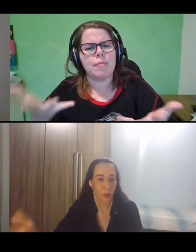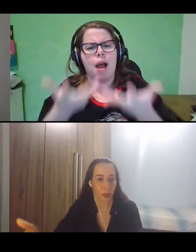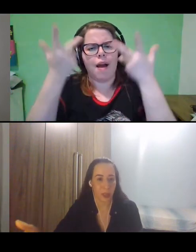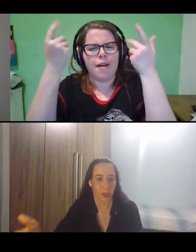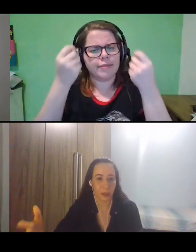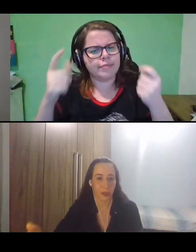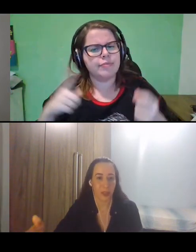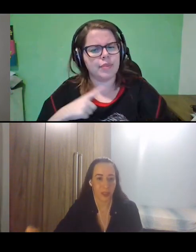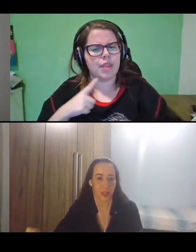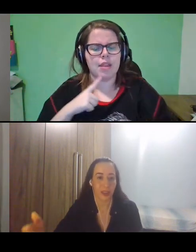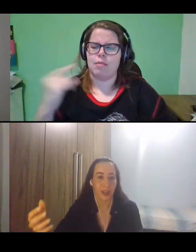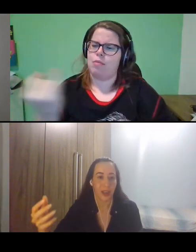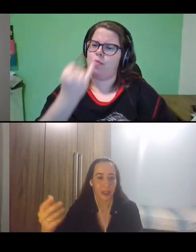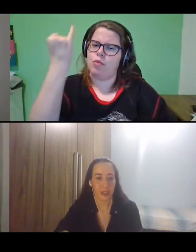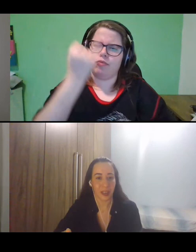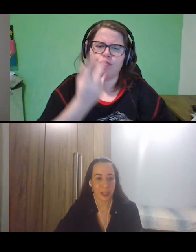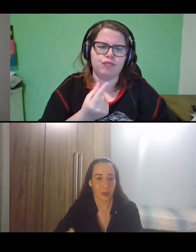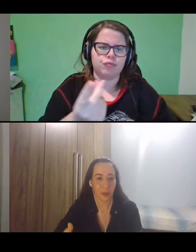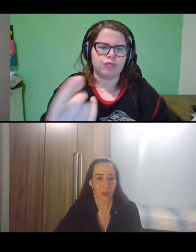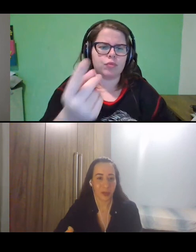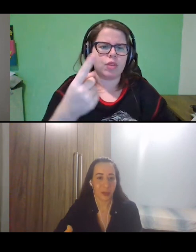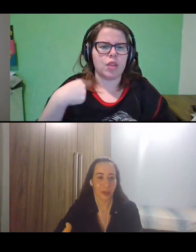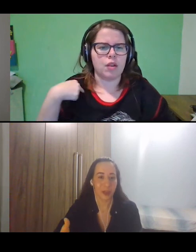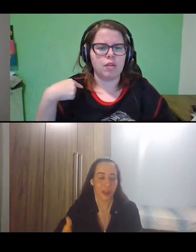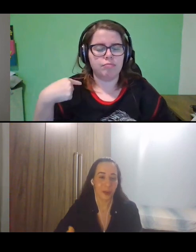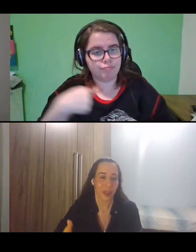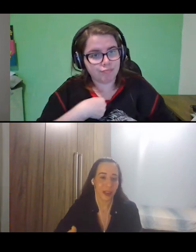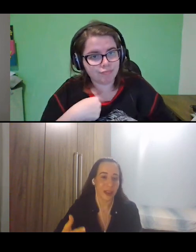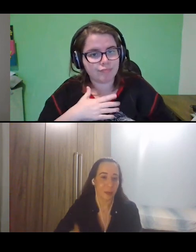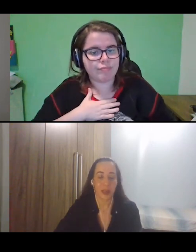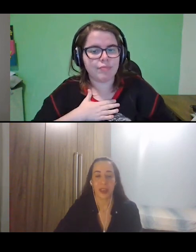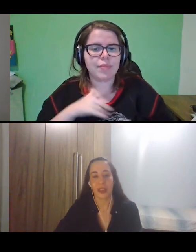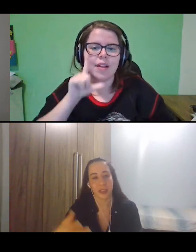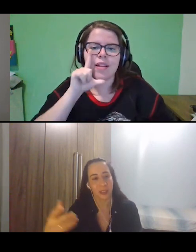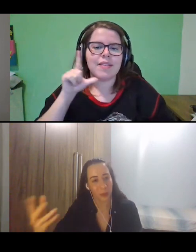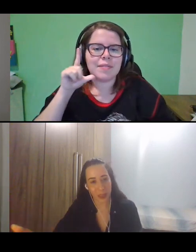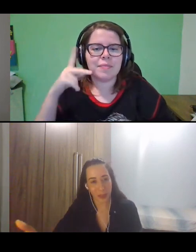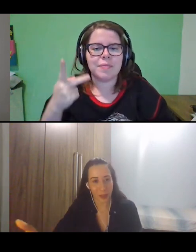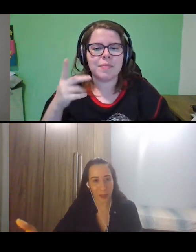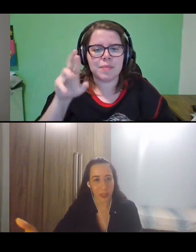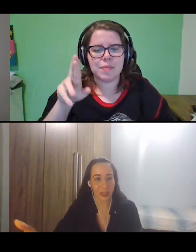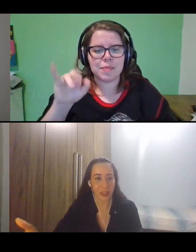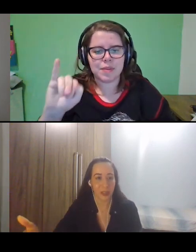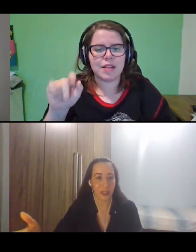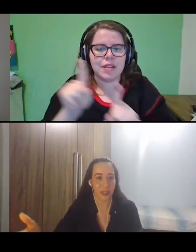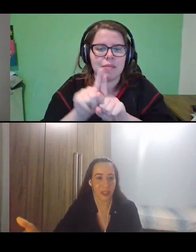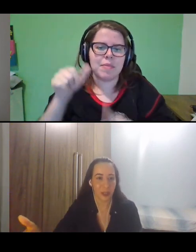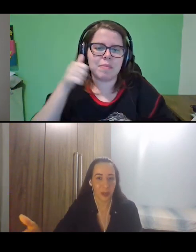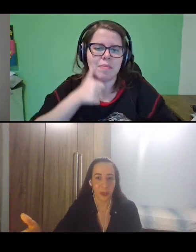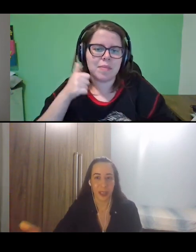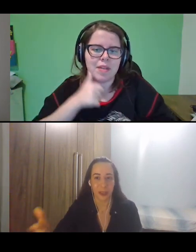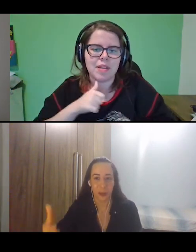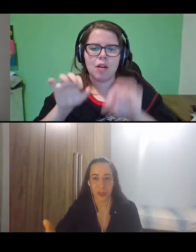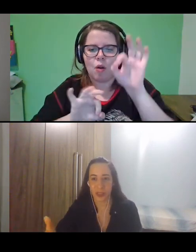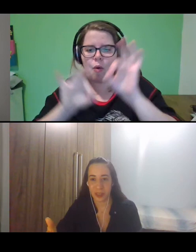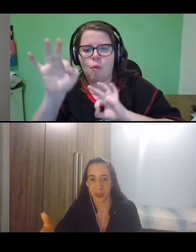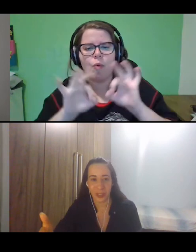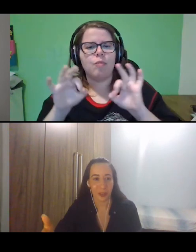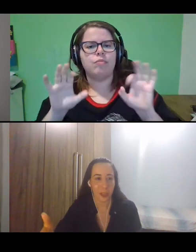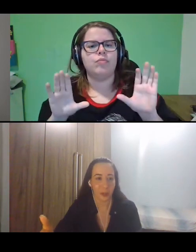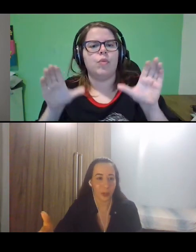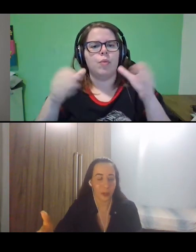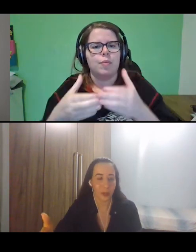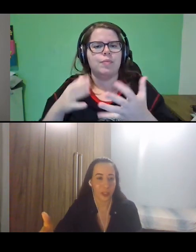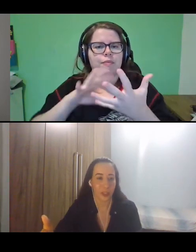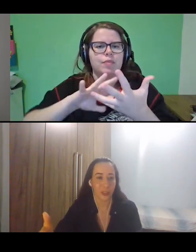leva para o resto da sua vida, né? Assim é aqui comigo, eu, a Leia e a Pri, e assim também é com as meninas da organização da comunidade, algumas estão